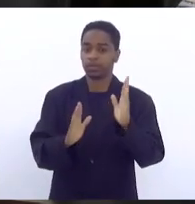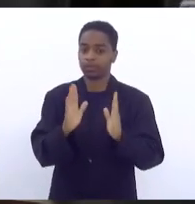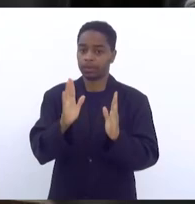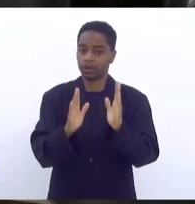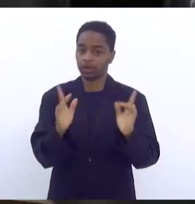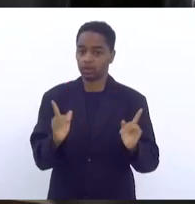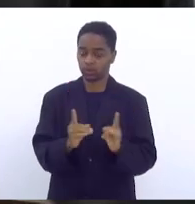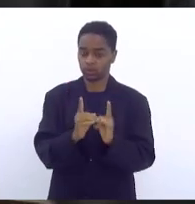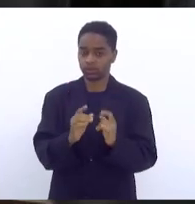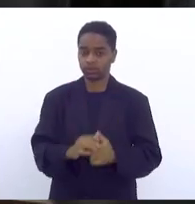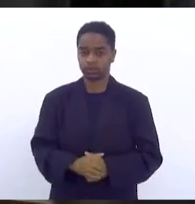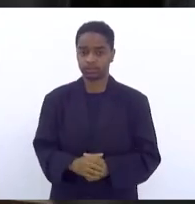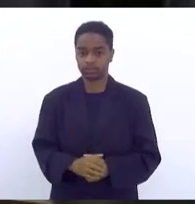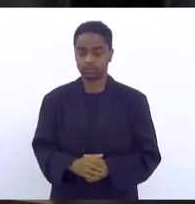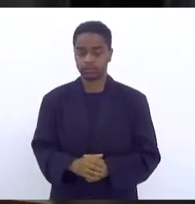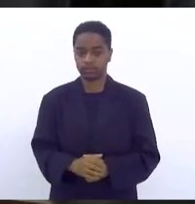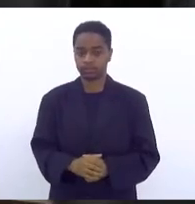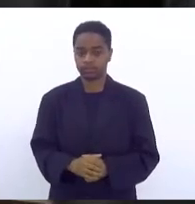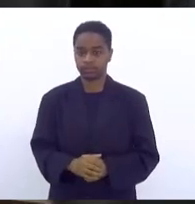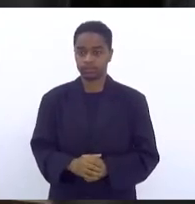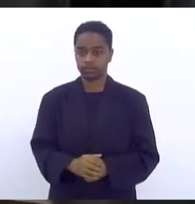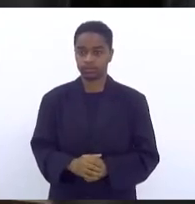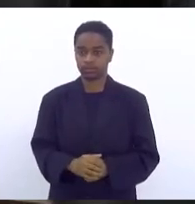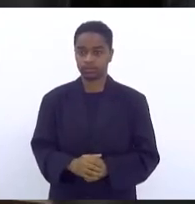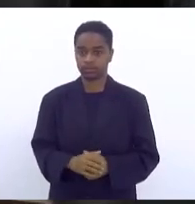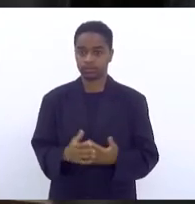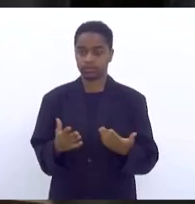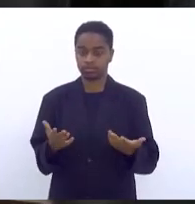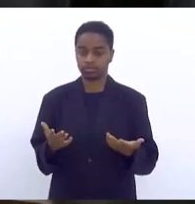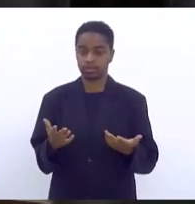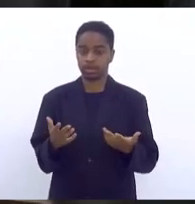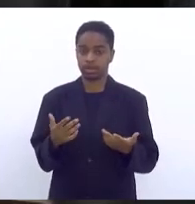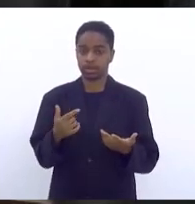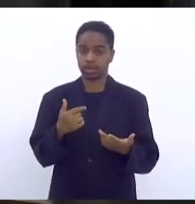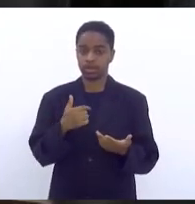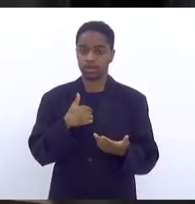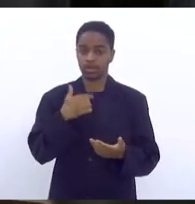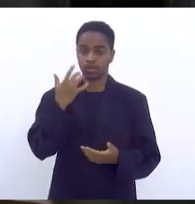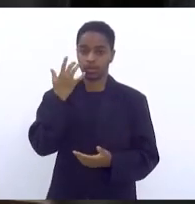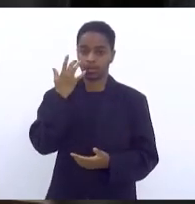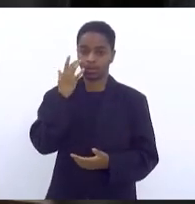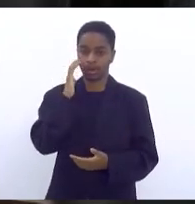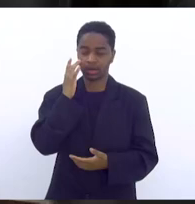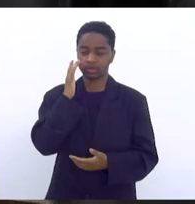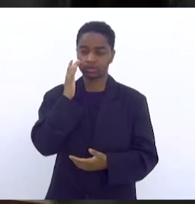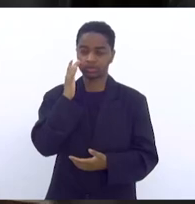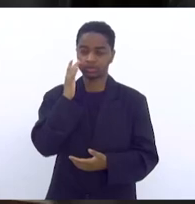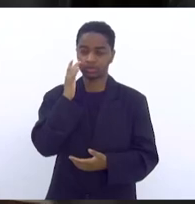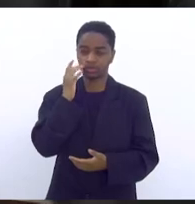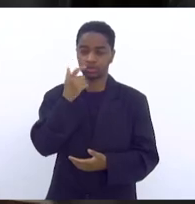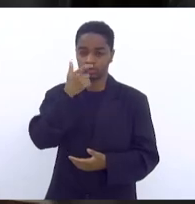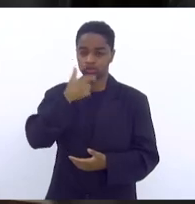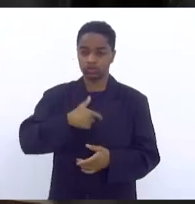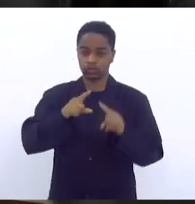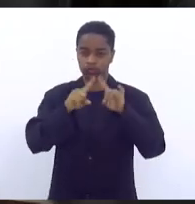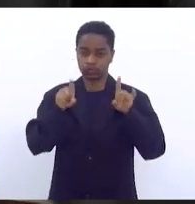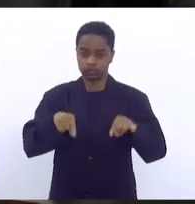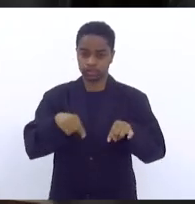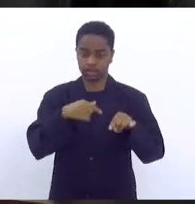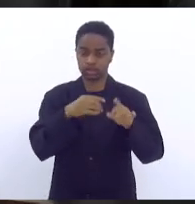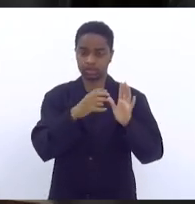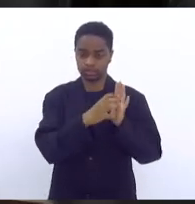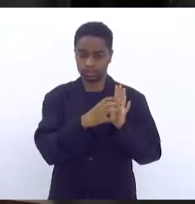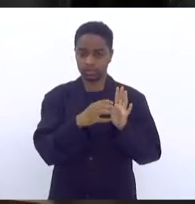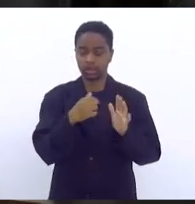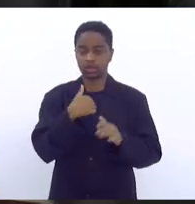eh sobre a questão eu acho eh eh suia eh eu sou funcionária pública tenho